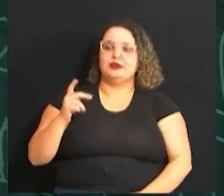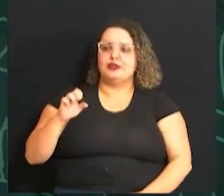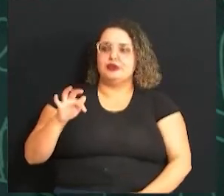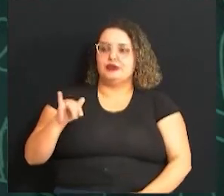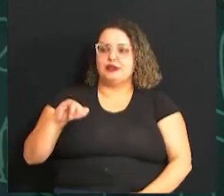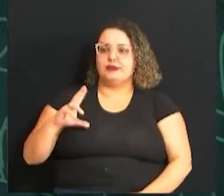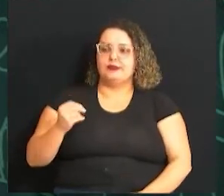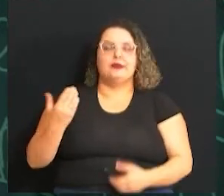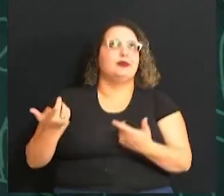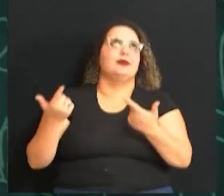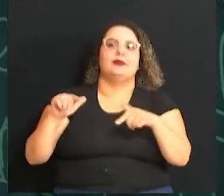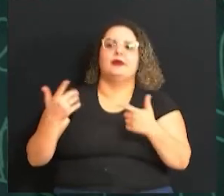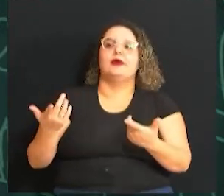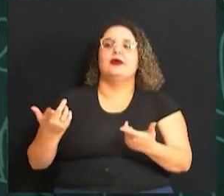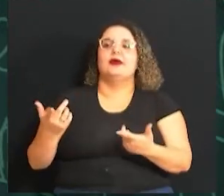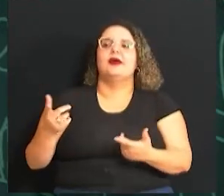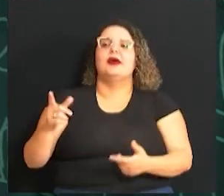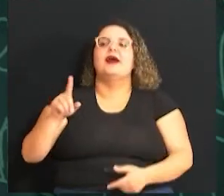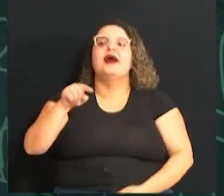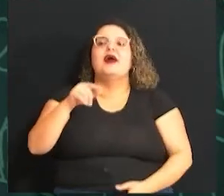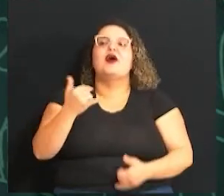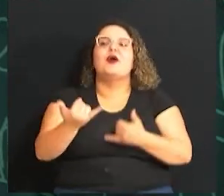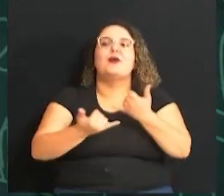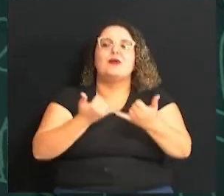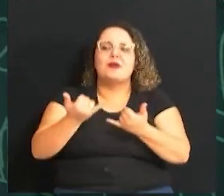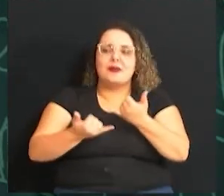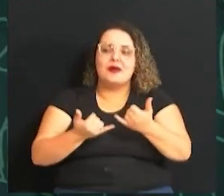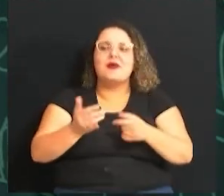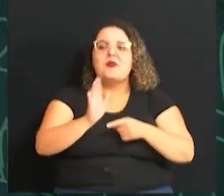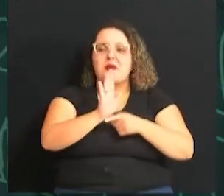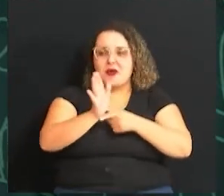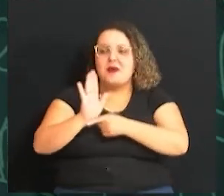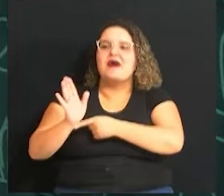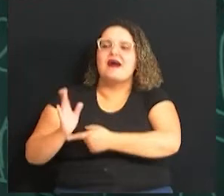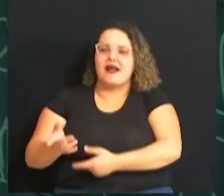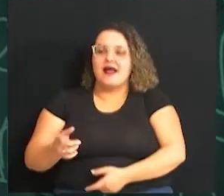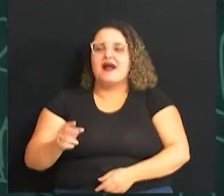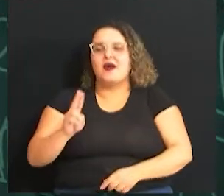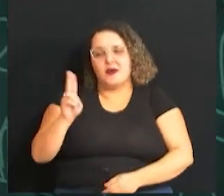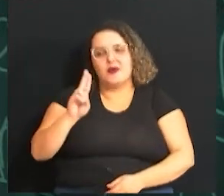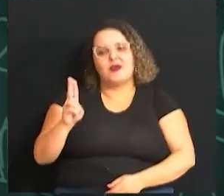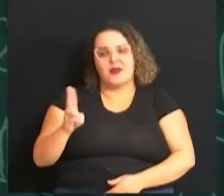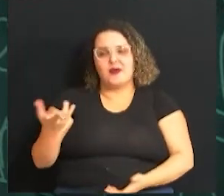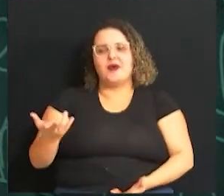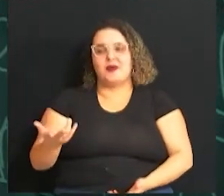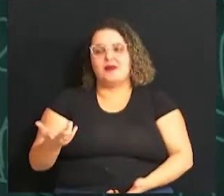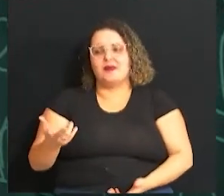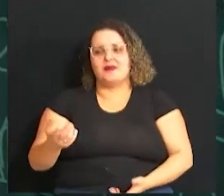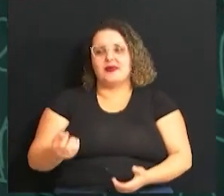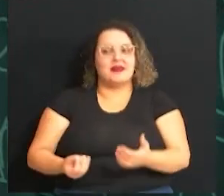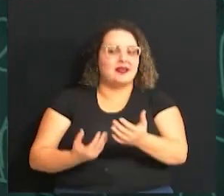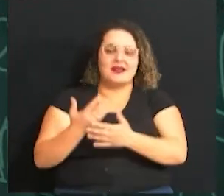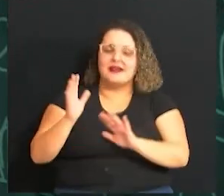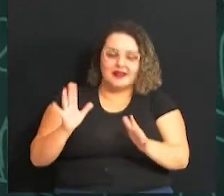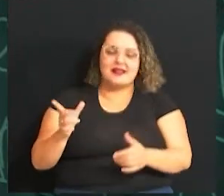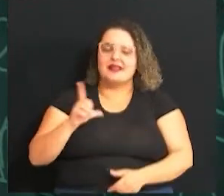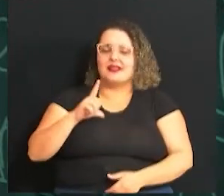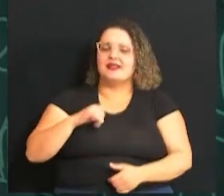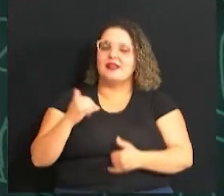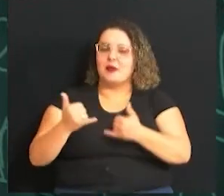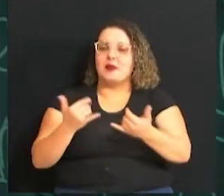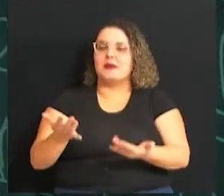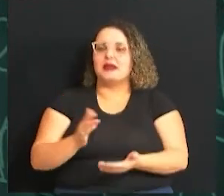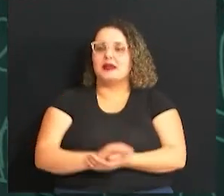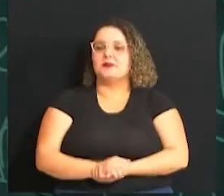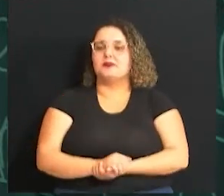Chefinho. De onde eu tirei isso aí, né? Clariana Barcelos. É que é uma brincadeira com o filme mesmo. O nome, você não inventa, tem a ver, sim.